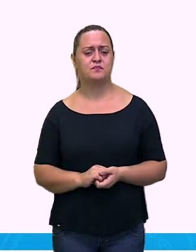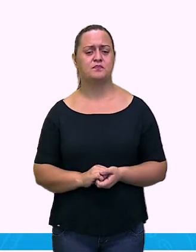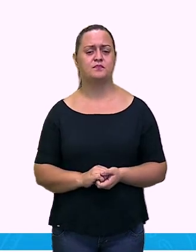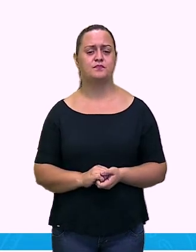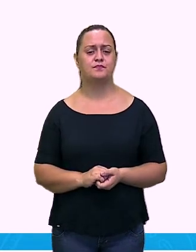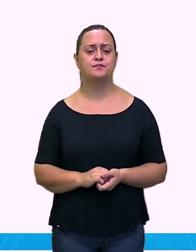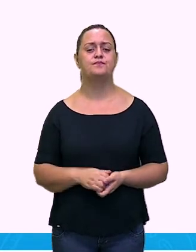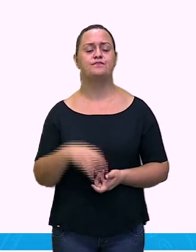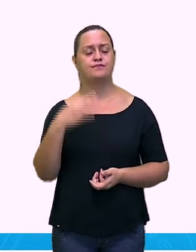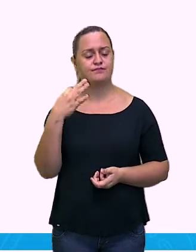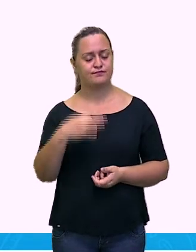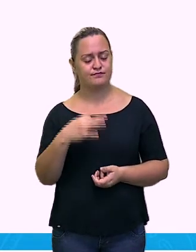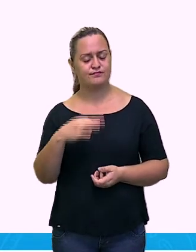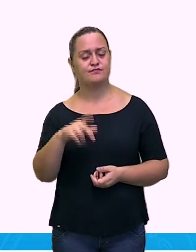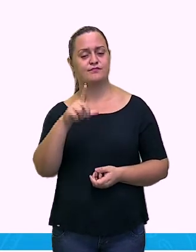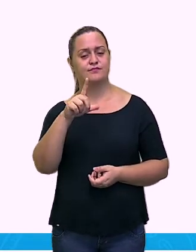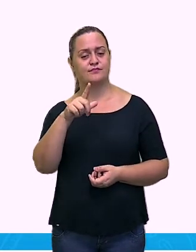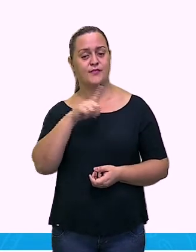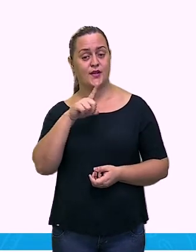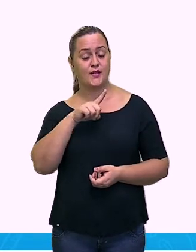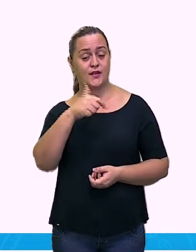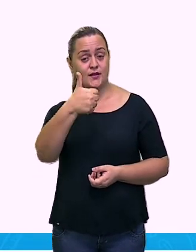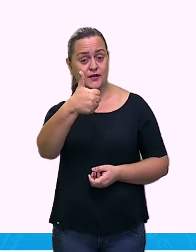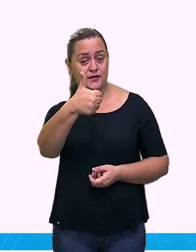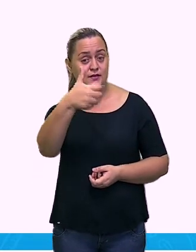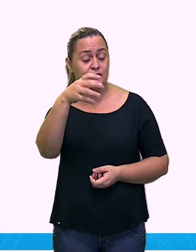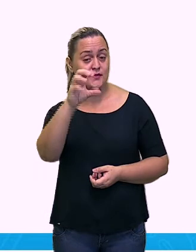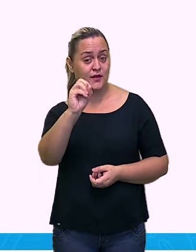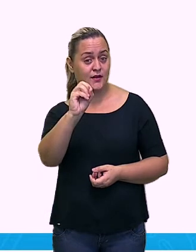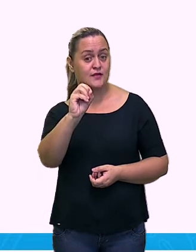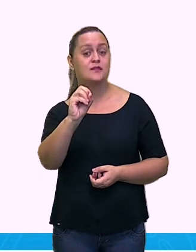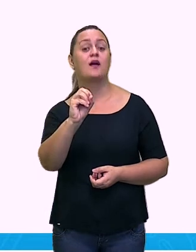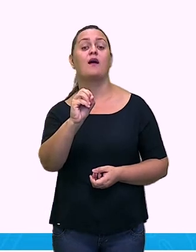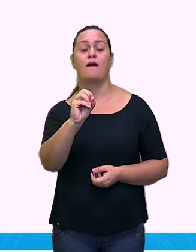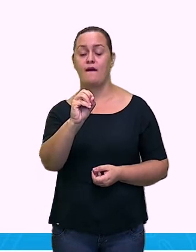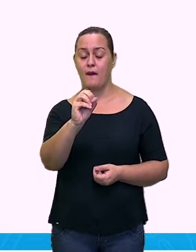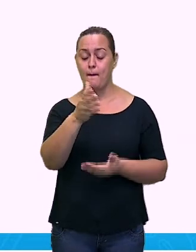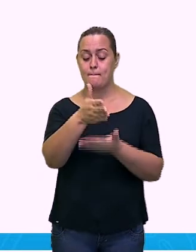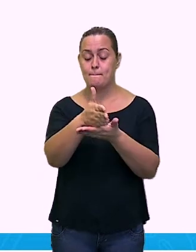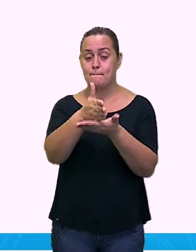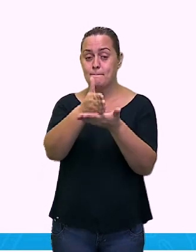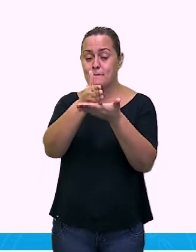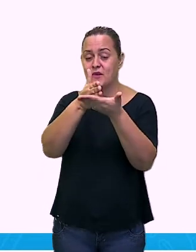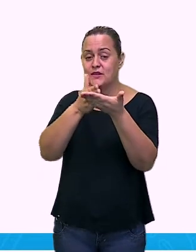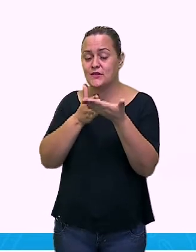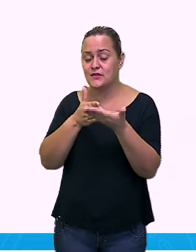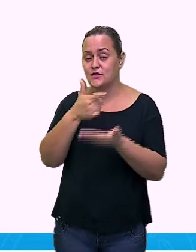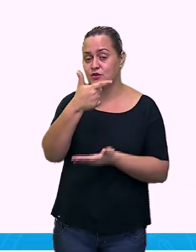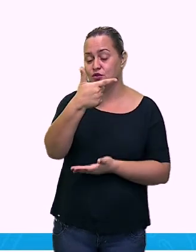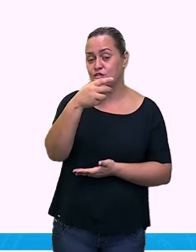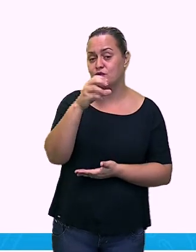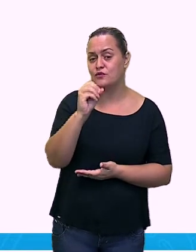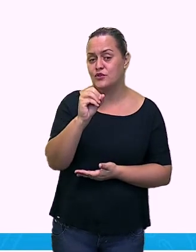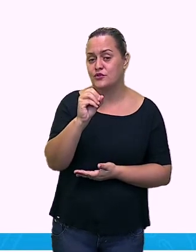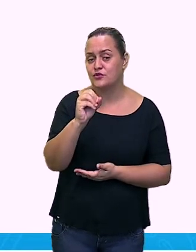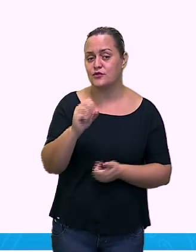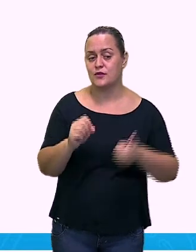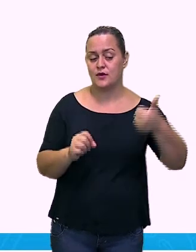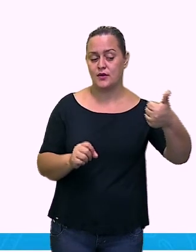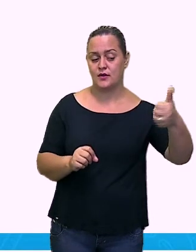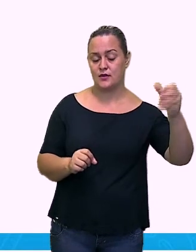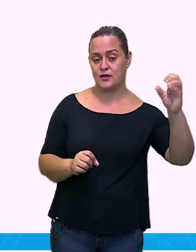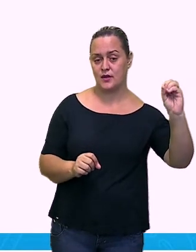8 9 10 ai então a metade de 20 =